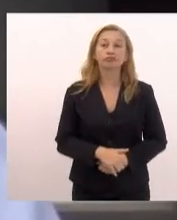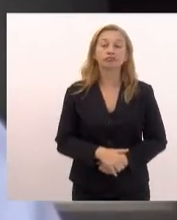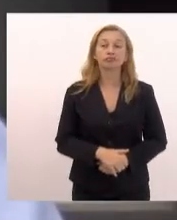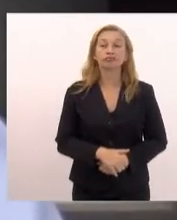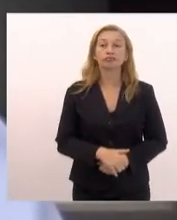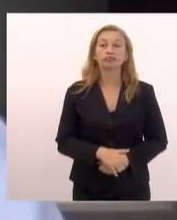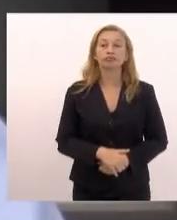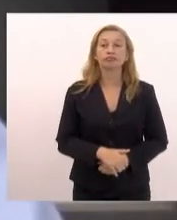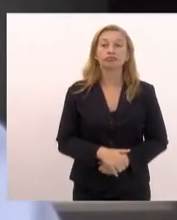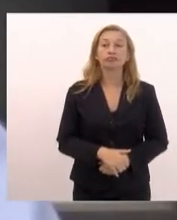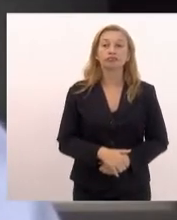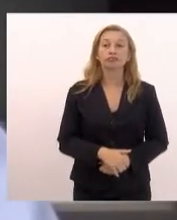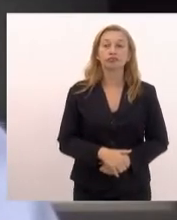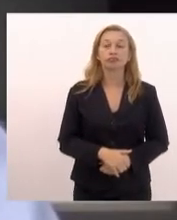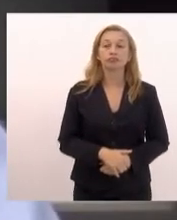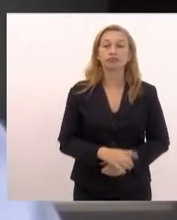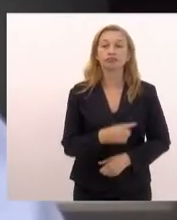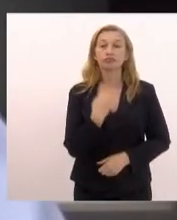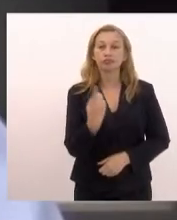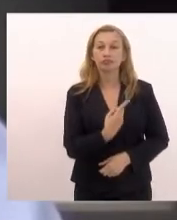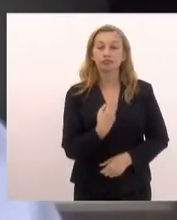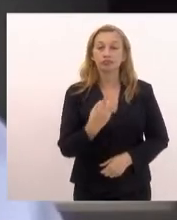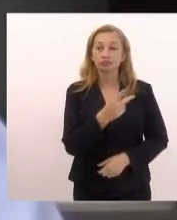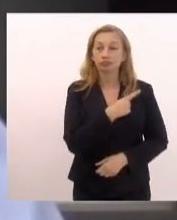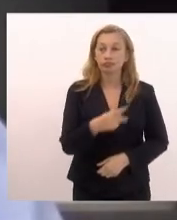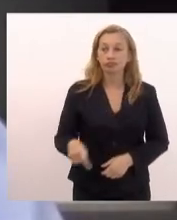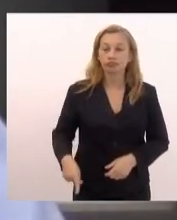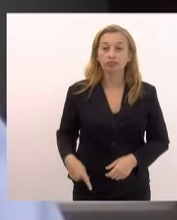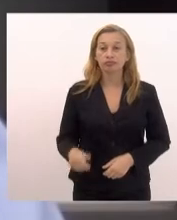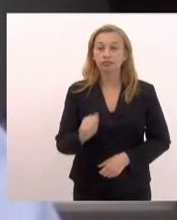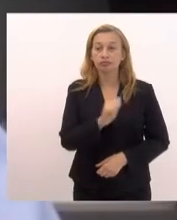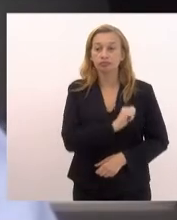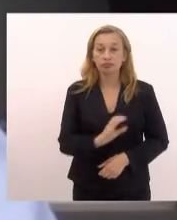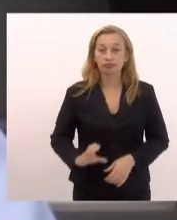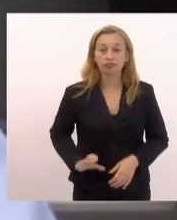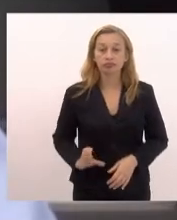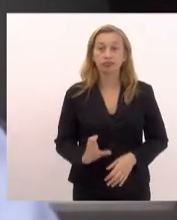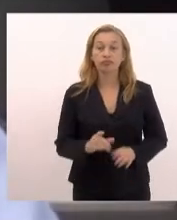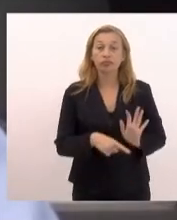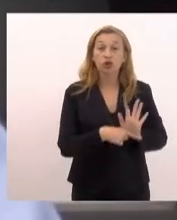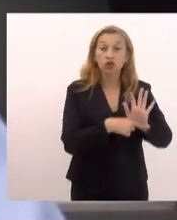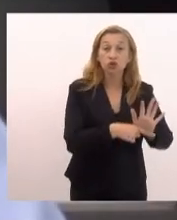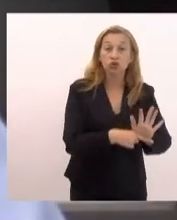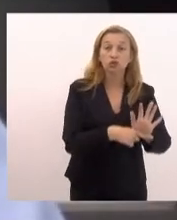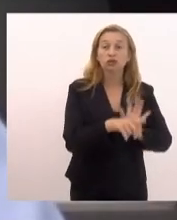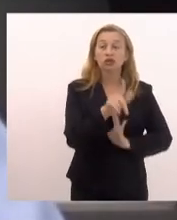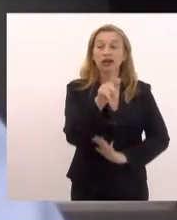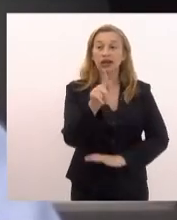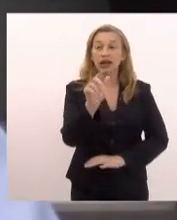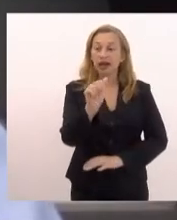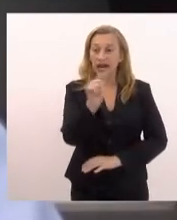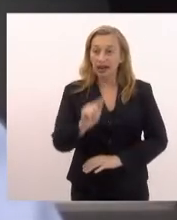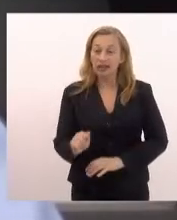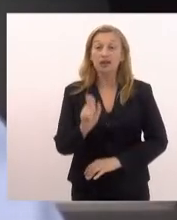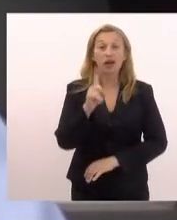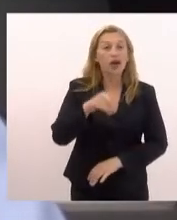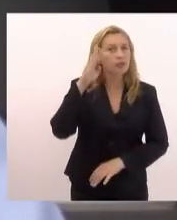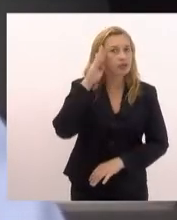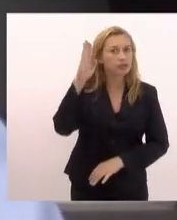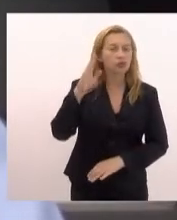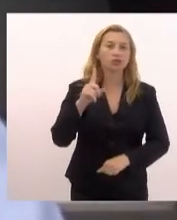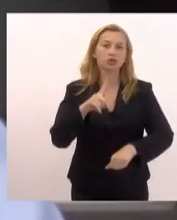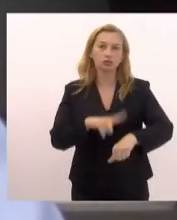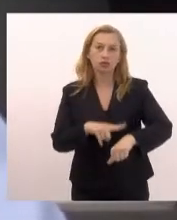proposição, não é, do nosso presidente siciliano, o auxílio gás, que é tão fundamental nesse momento em